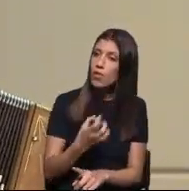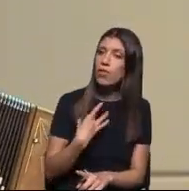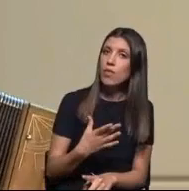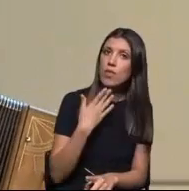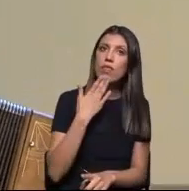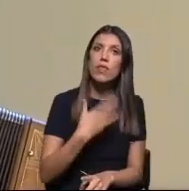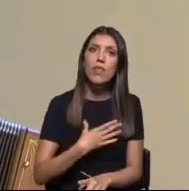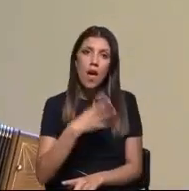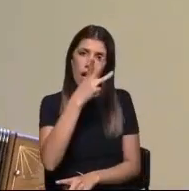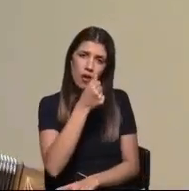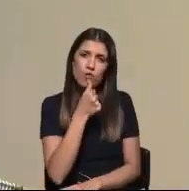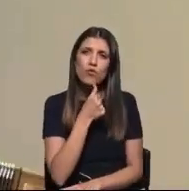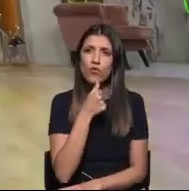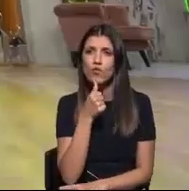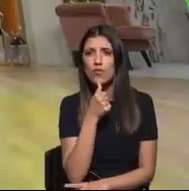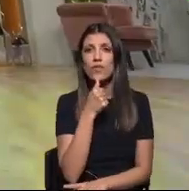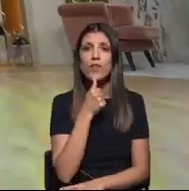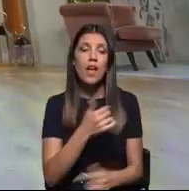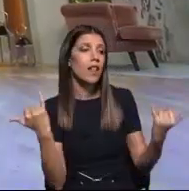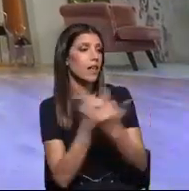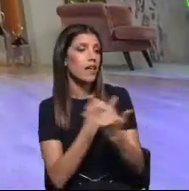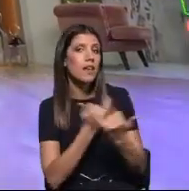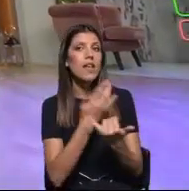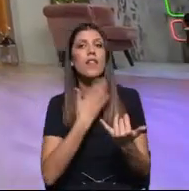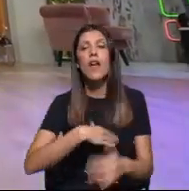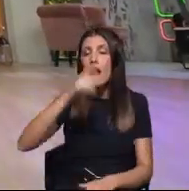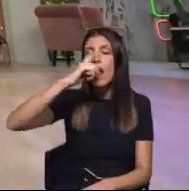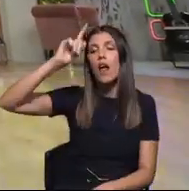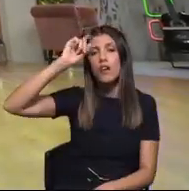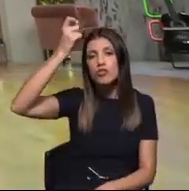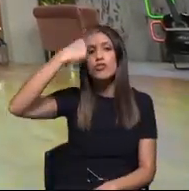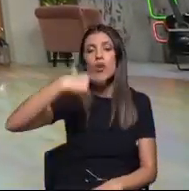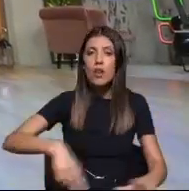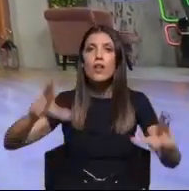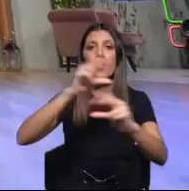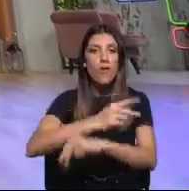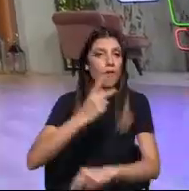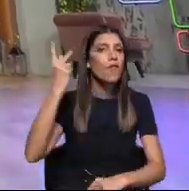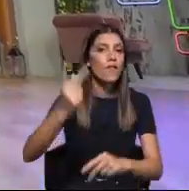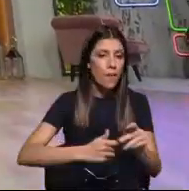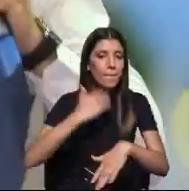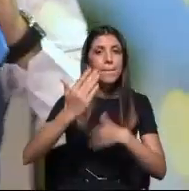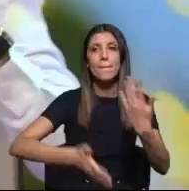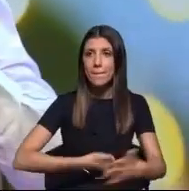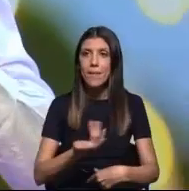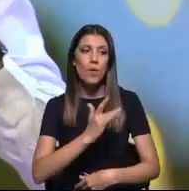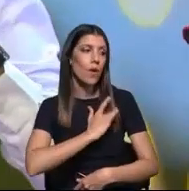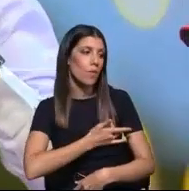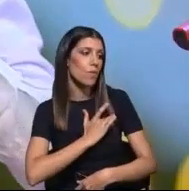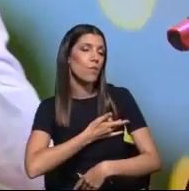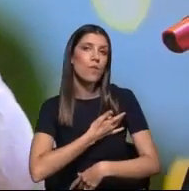só faz sofrer. A alegria traz à memória uma nova história para se viver. O amor